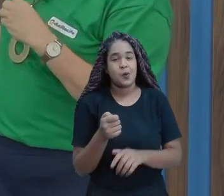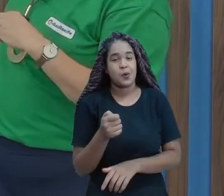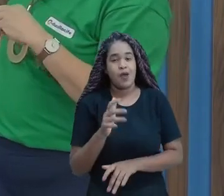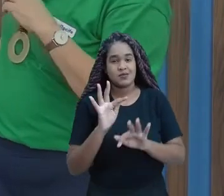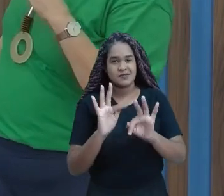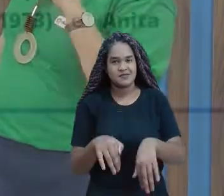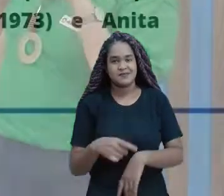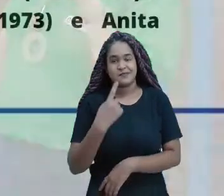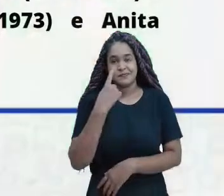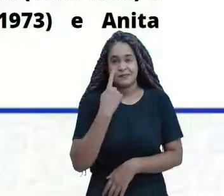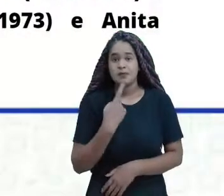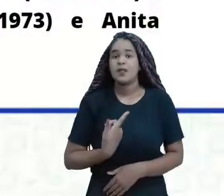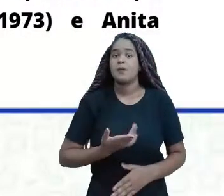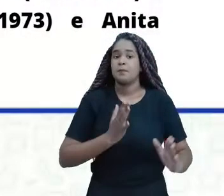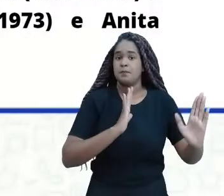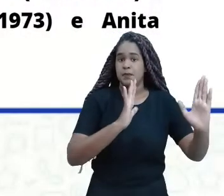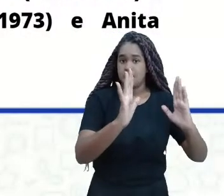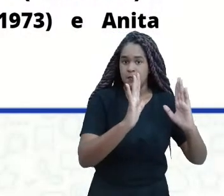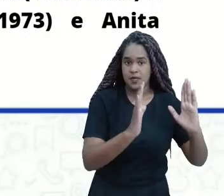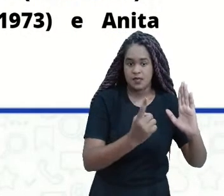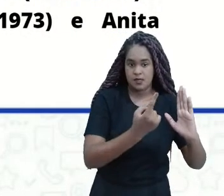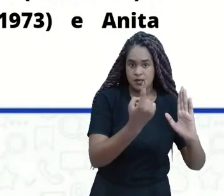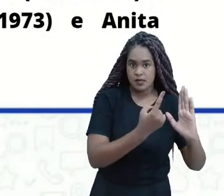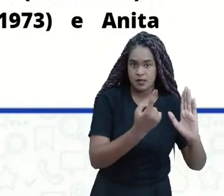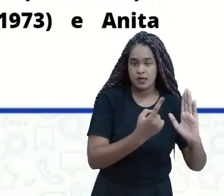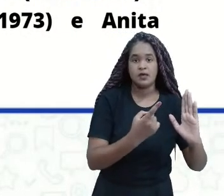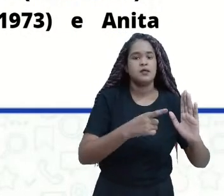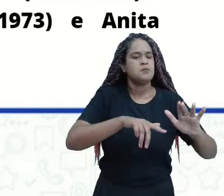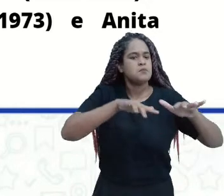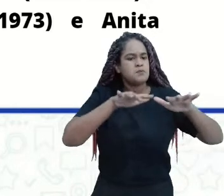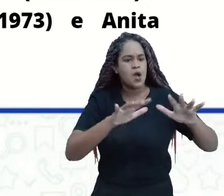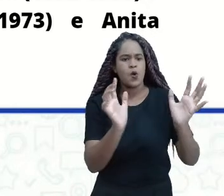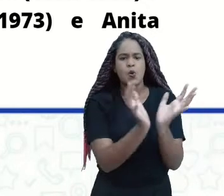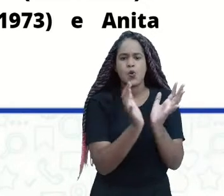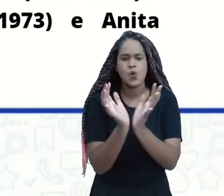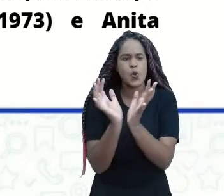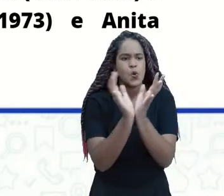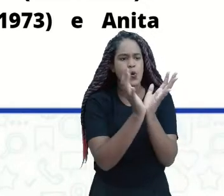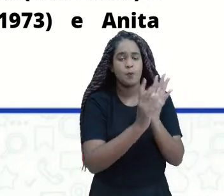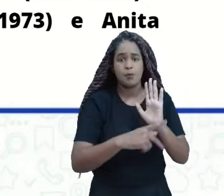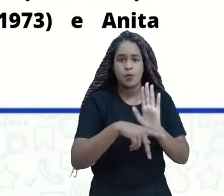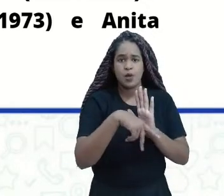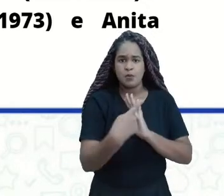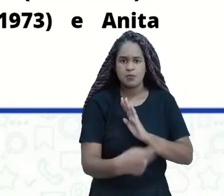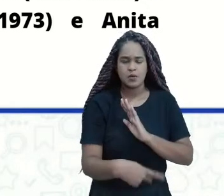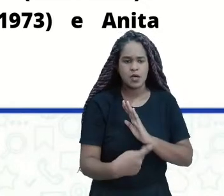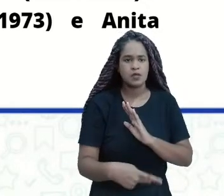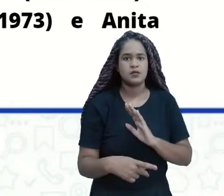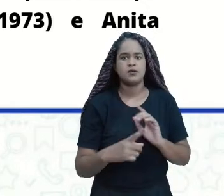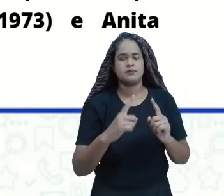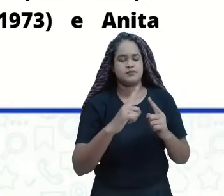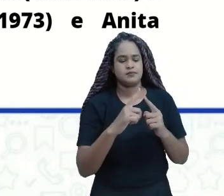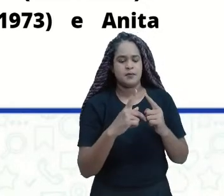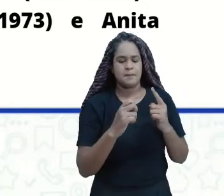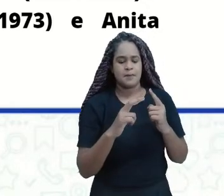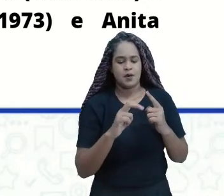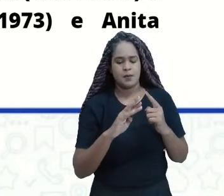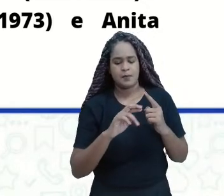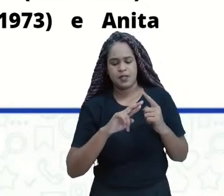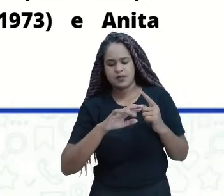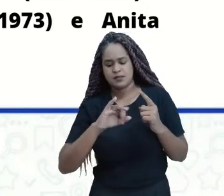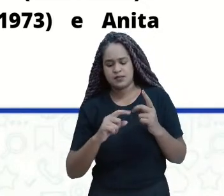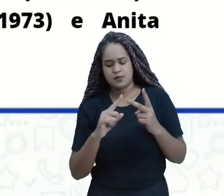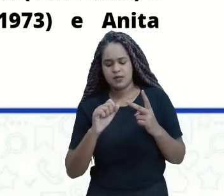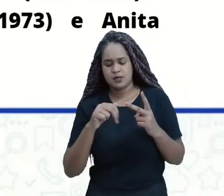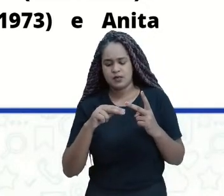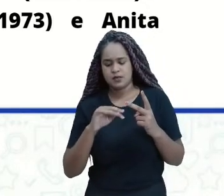primeira fase é marcada pelo surgimento de grupos e manifestos nacionalistas, entre eles o pau-brasil, a antropofagia,